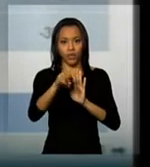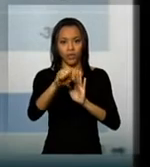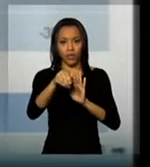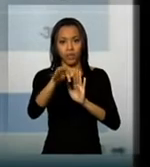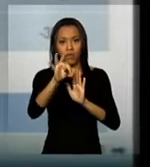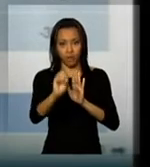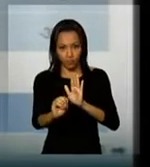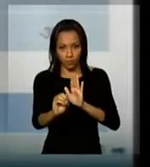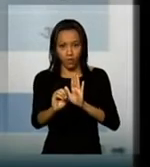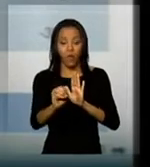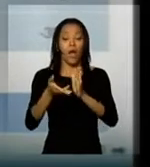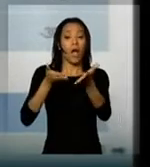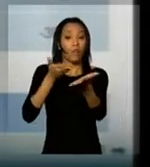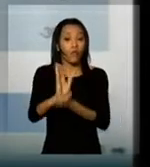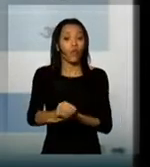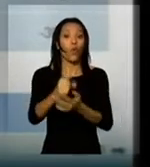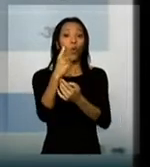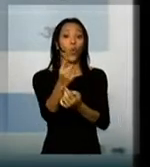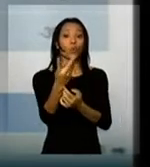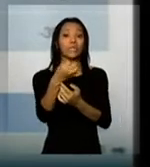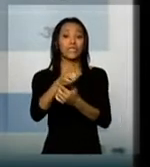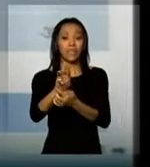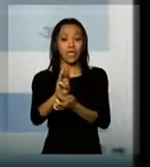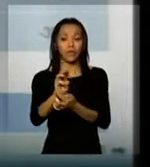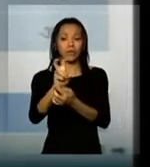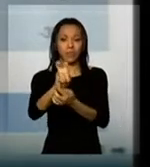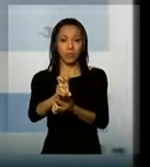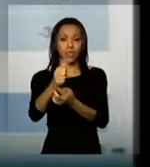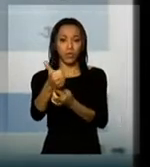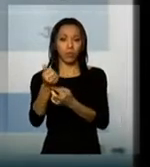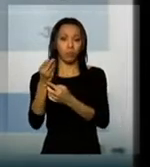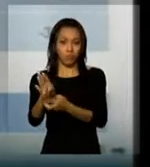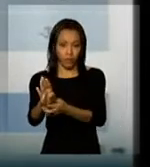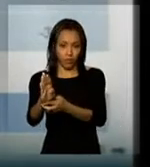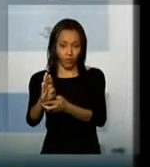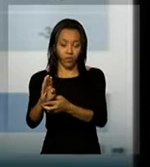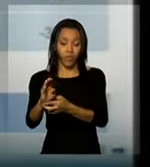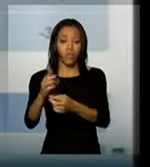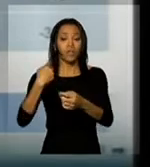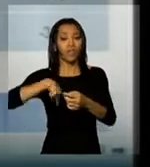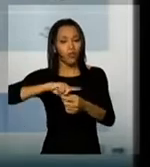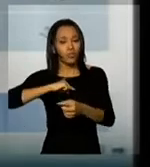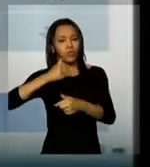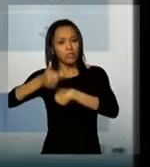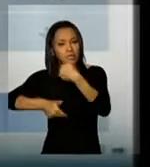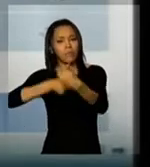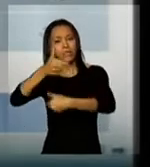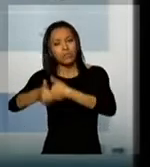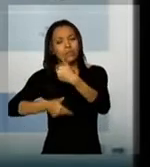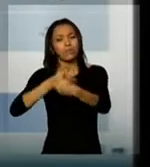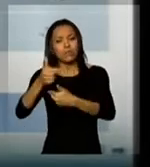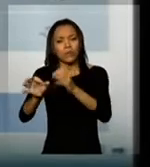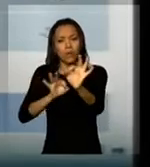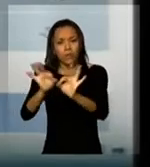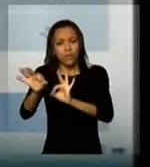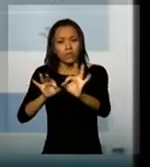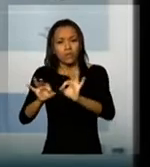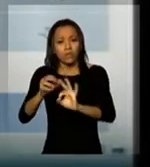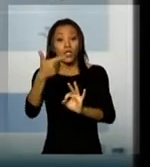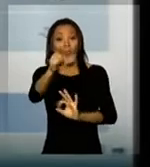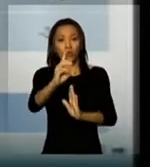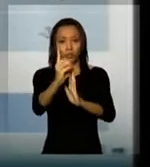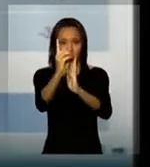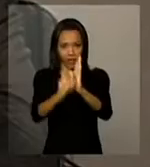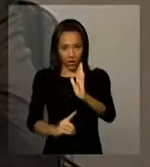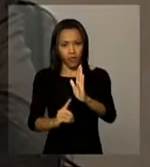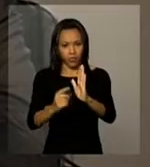aprovou 1 trilhão e 51 bilhões e nós estamos trabalhando agora no decreto de execução